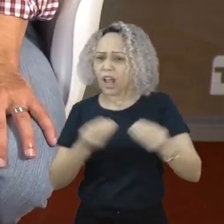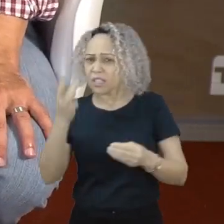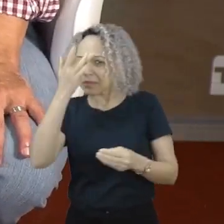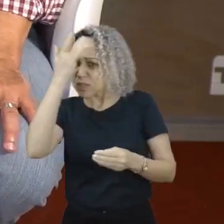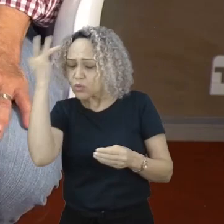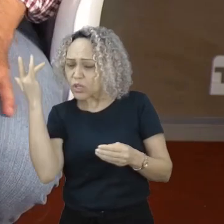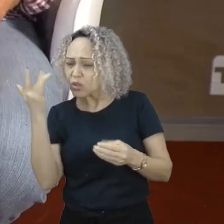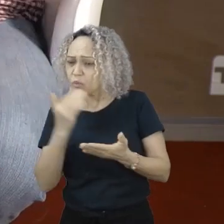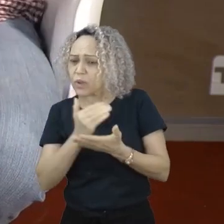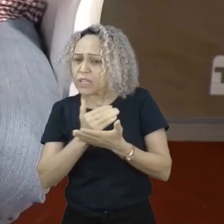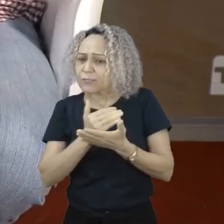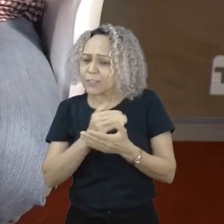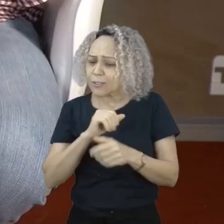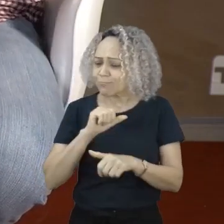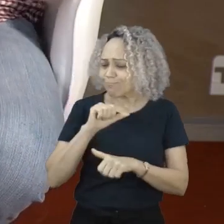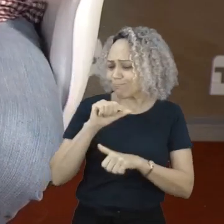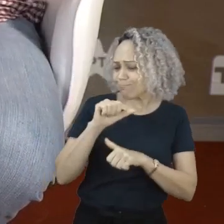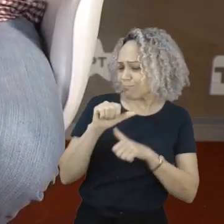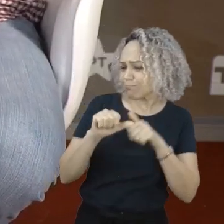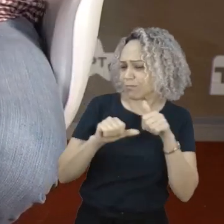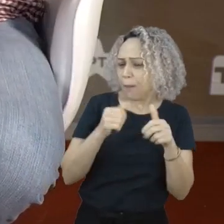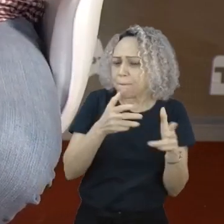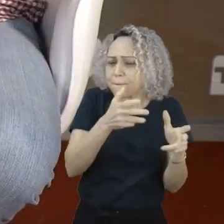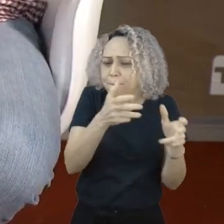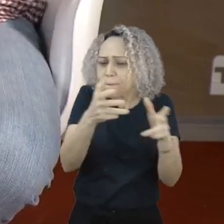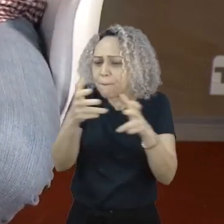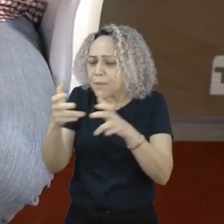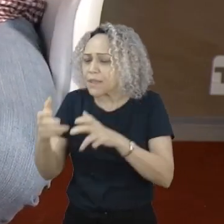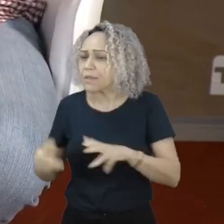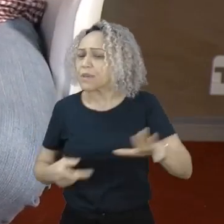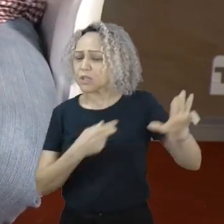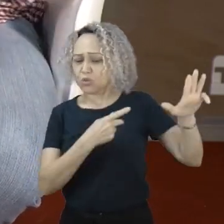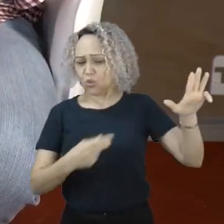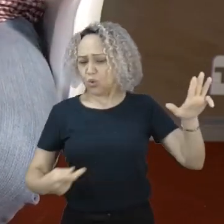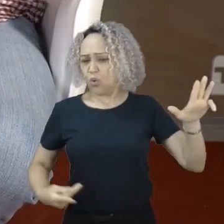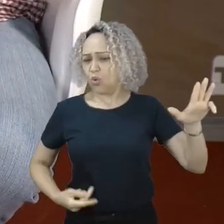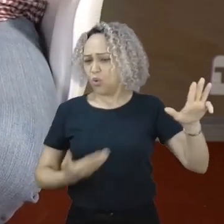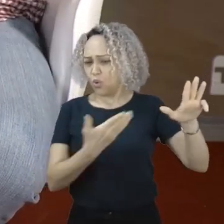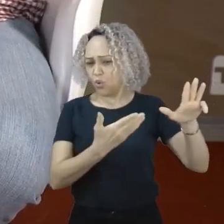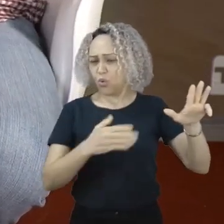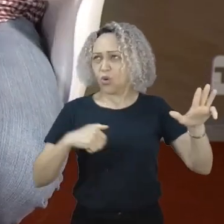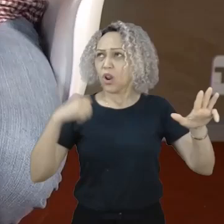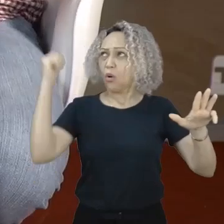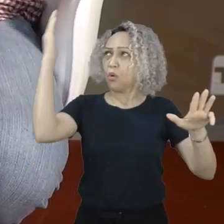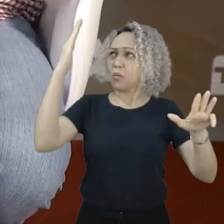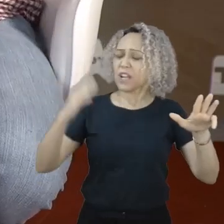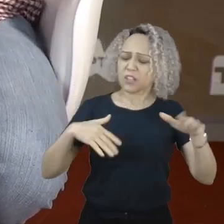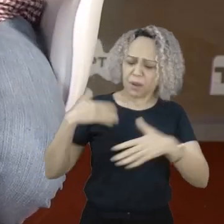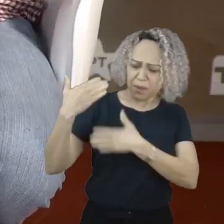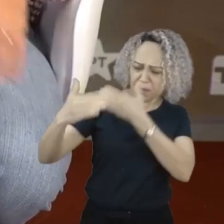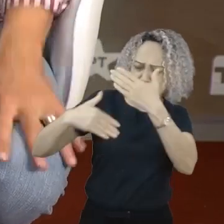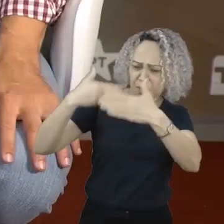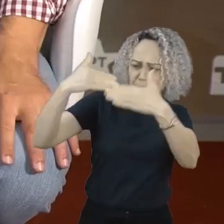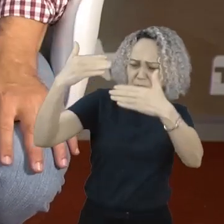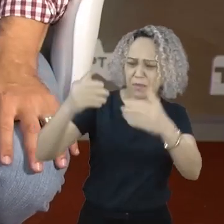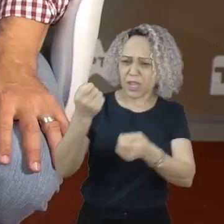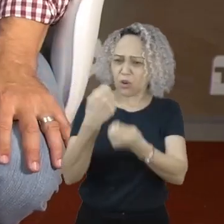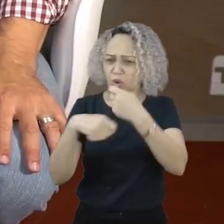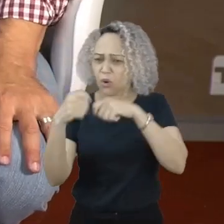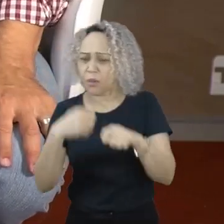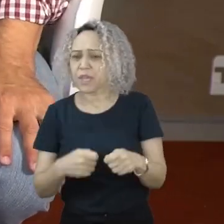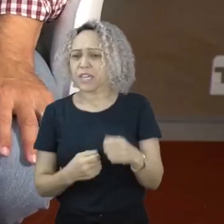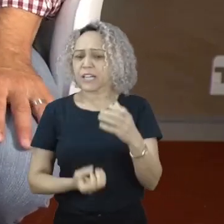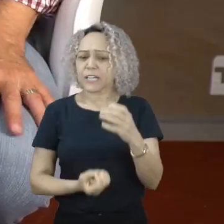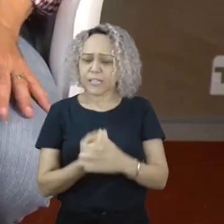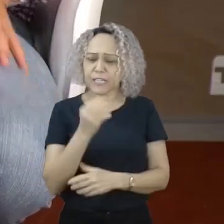relação ao presidente Lula. As pessoas estão percebendo que com Lula a gente está crescendo economicamente, está gerando emprego, o estado de São Paulo recebe muito